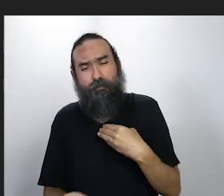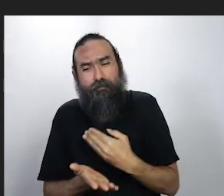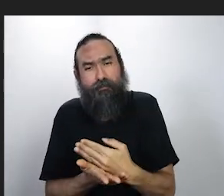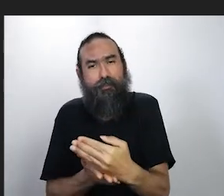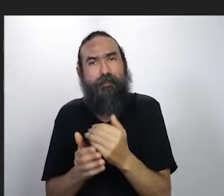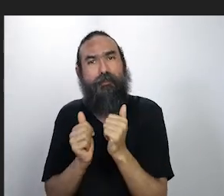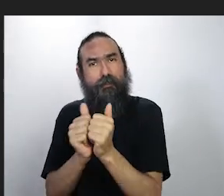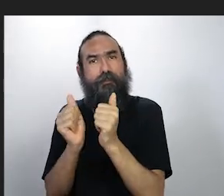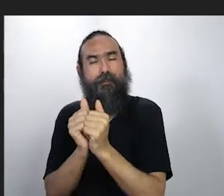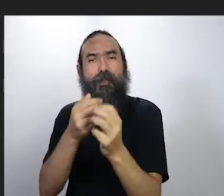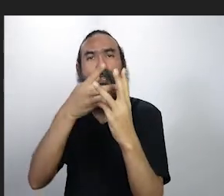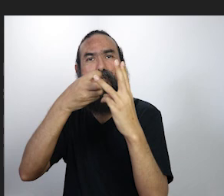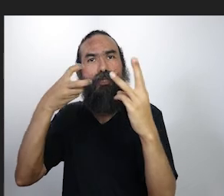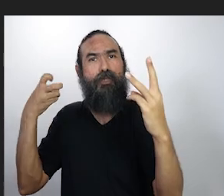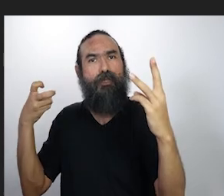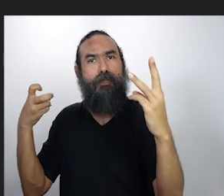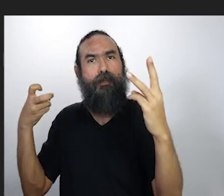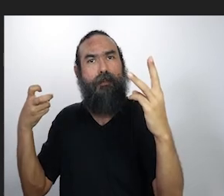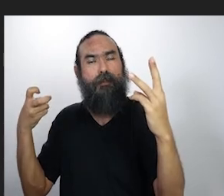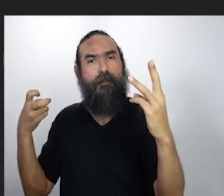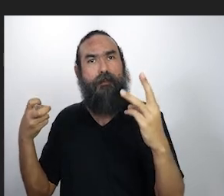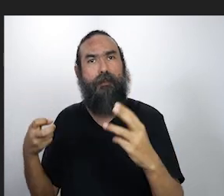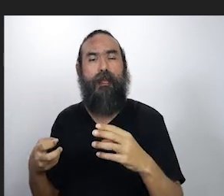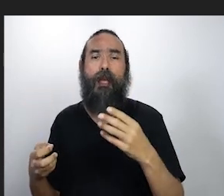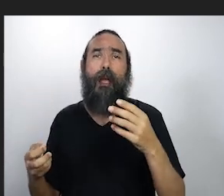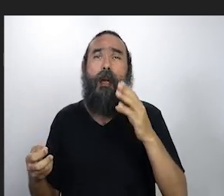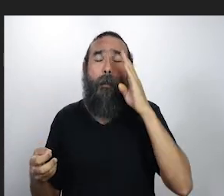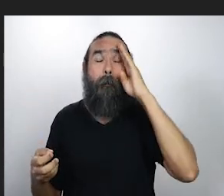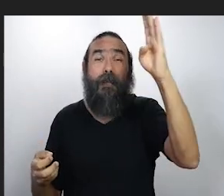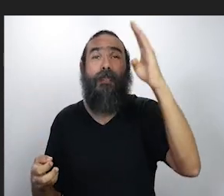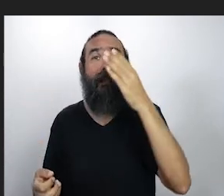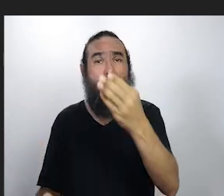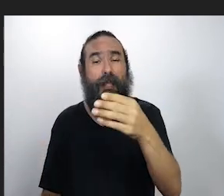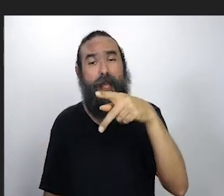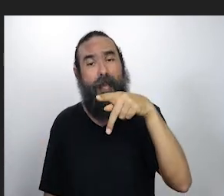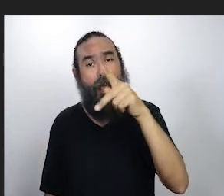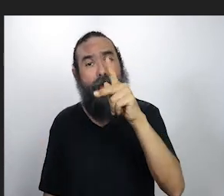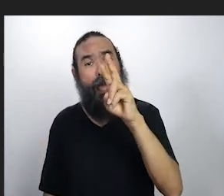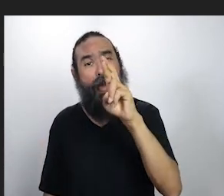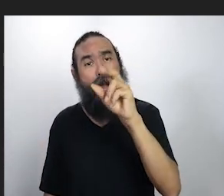Pelos recintos, fomos para teatros, fomos para escolas, universidades.